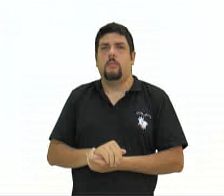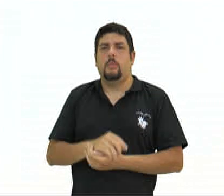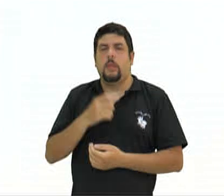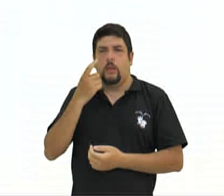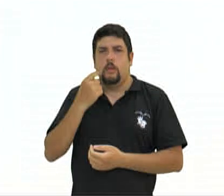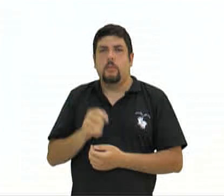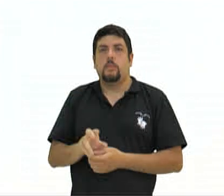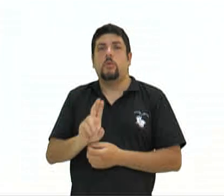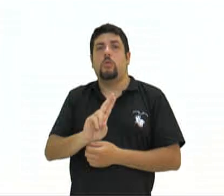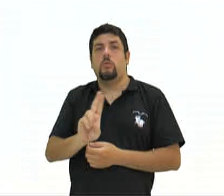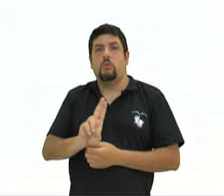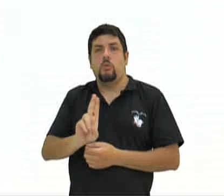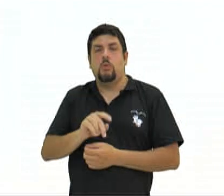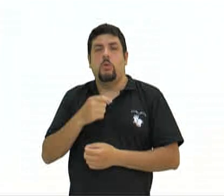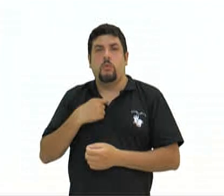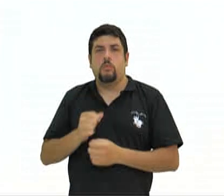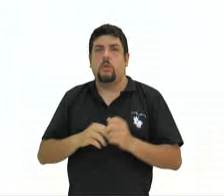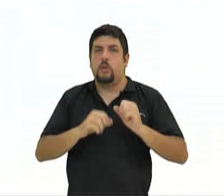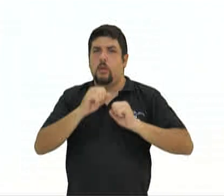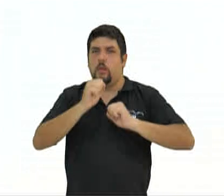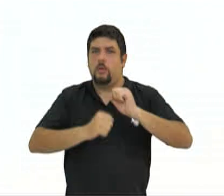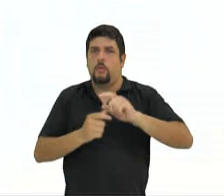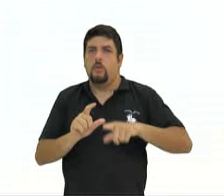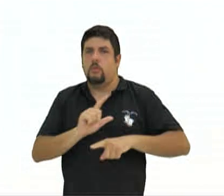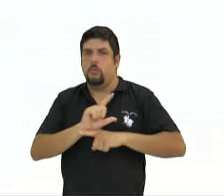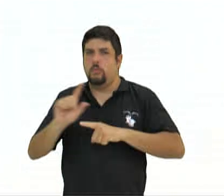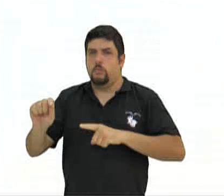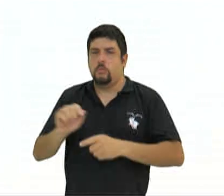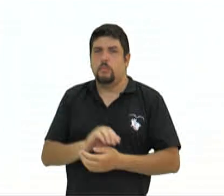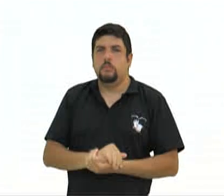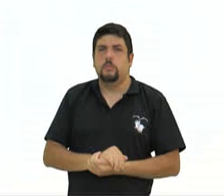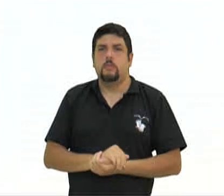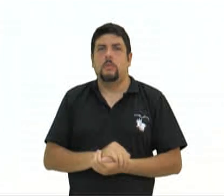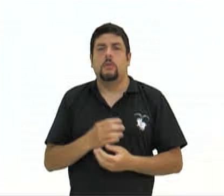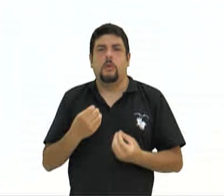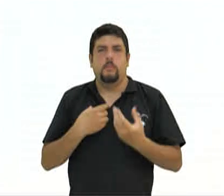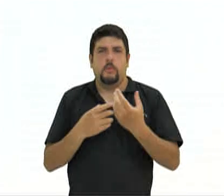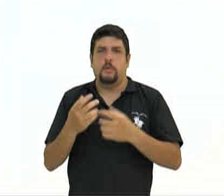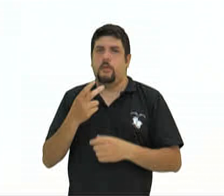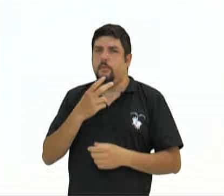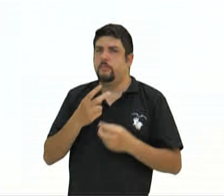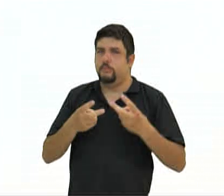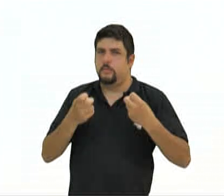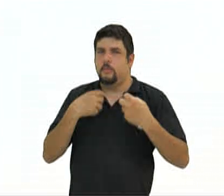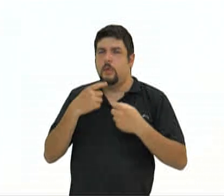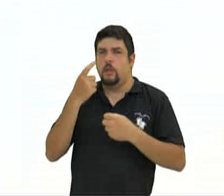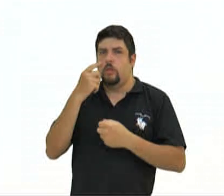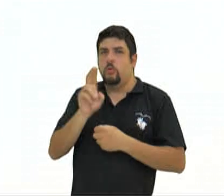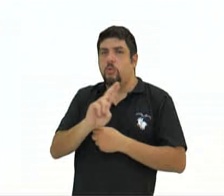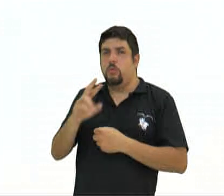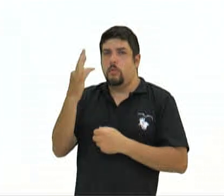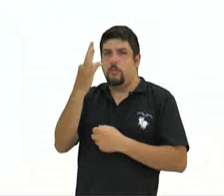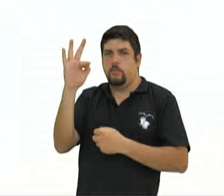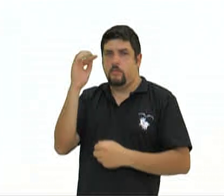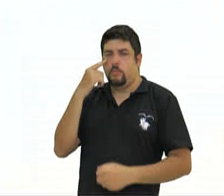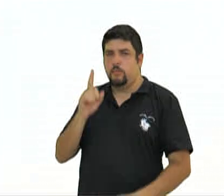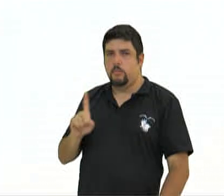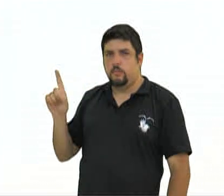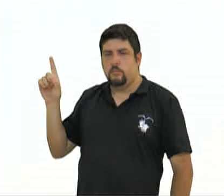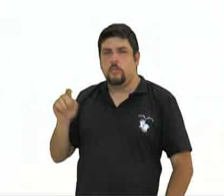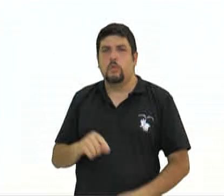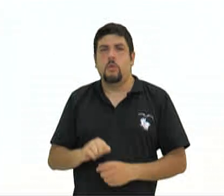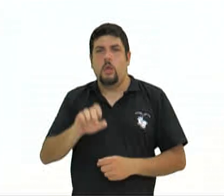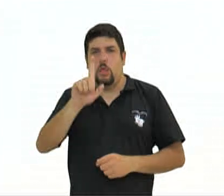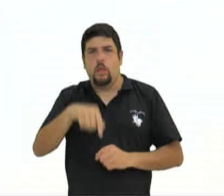Lumière em Lyon, a saída da fábrica Lumière em Lyon. Meu francês é maravilhoso, né, pessoal? Já perceberam. E registrava a saída dos